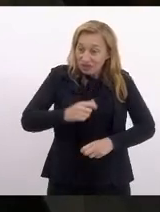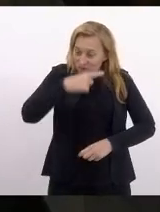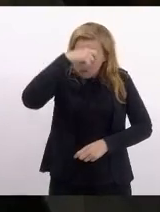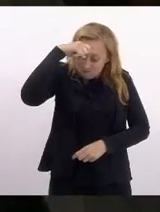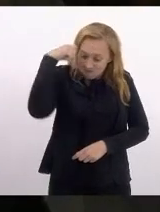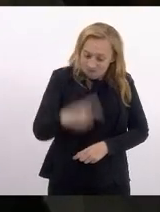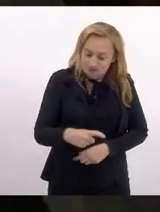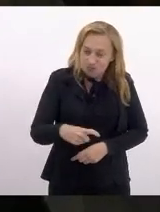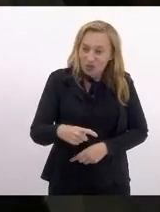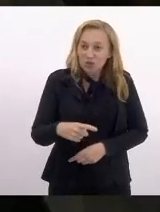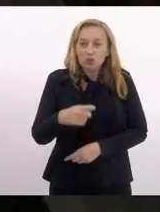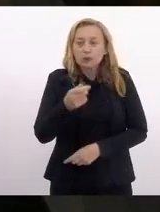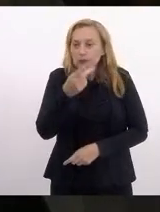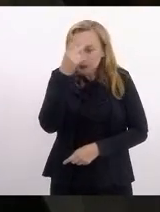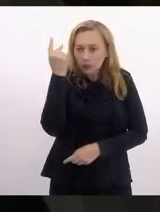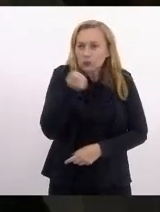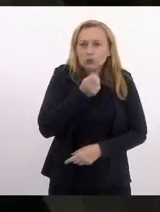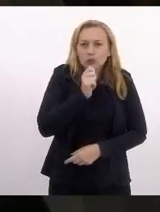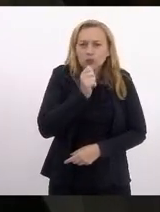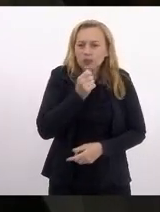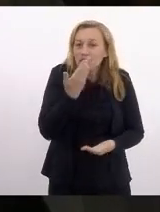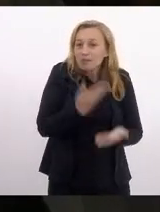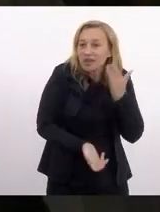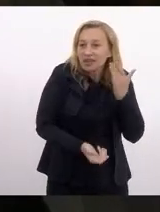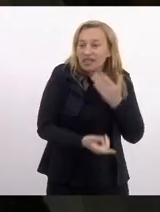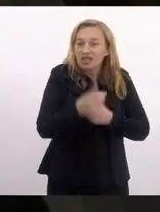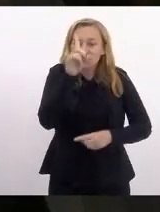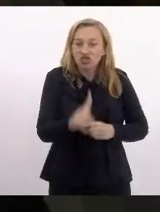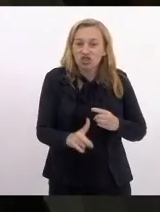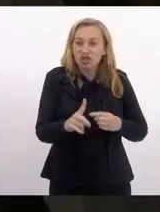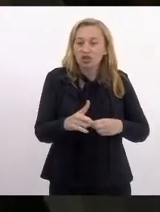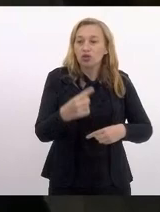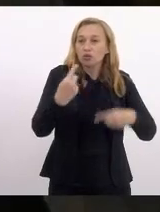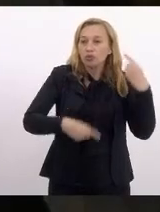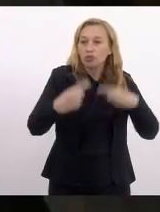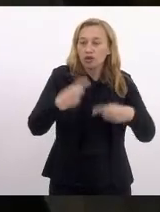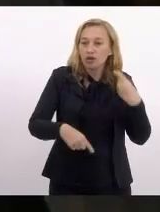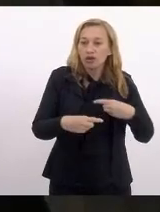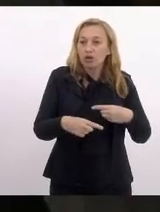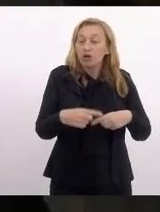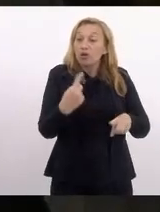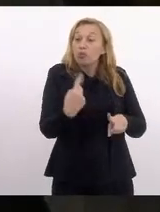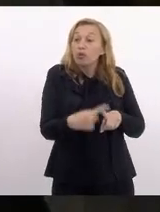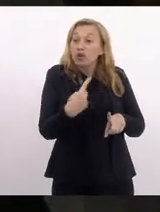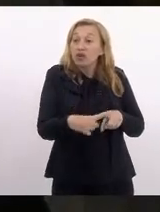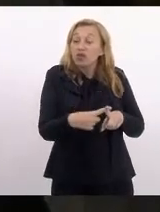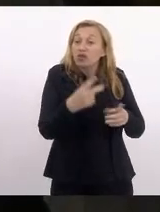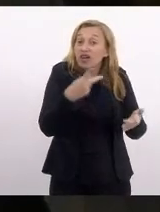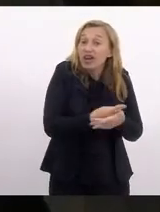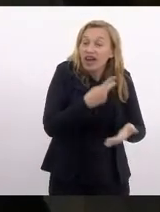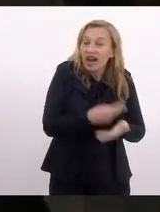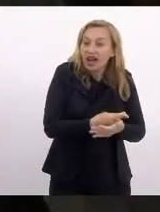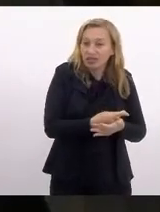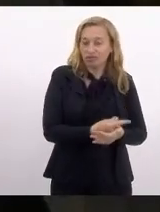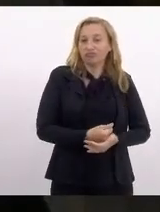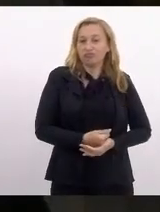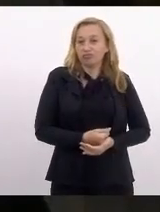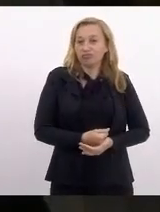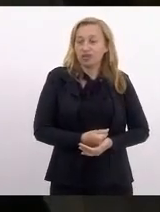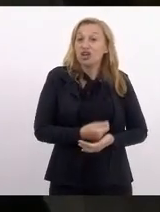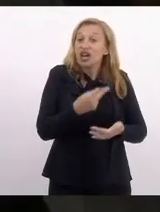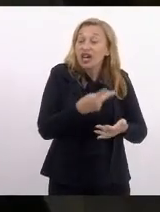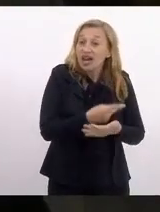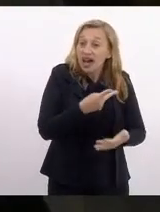suor ninguém pode perder seus direitos políticos porque foi condenado por uma sentença que não lhe pertence por um plágio